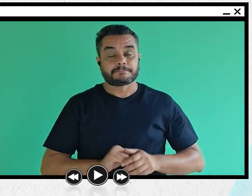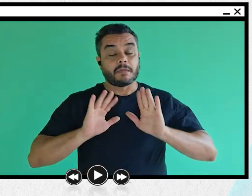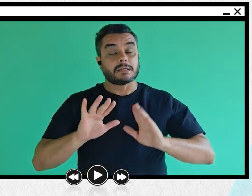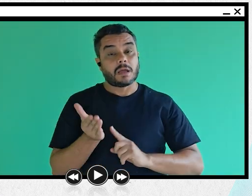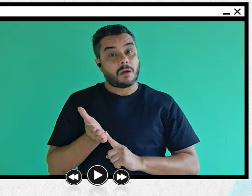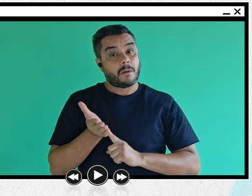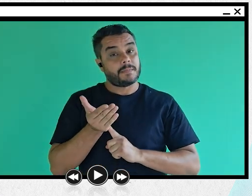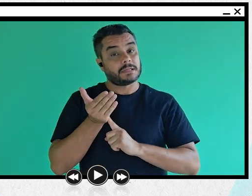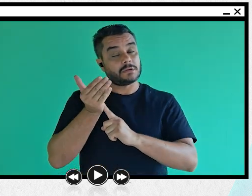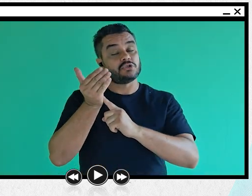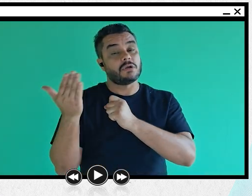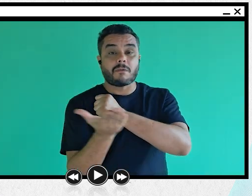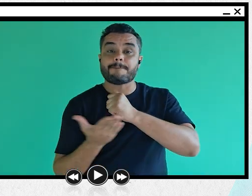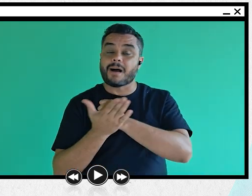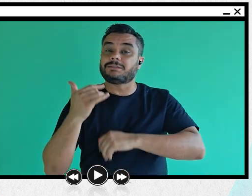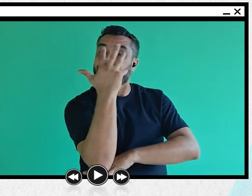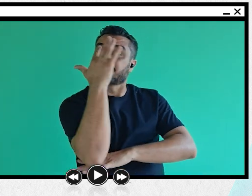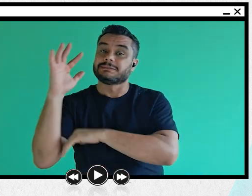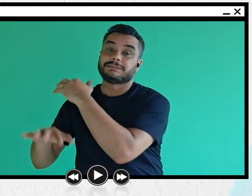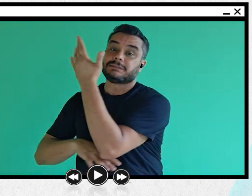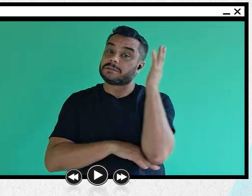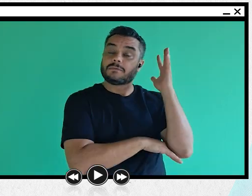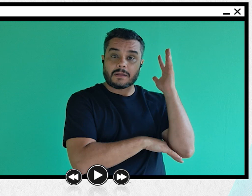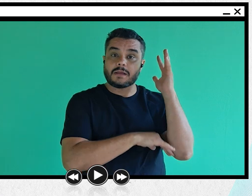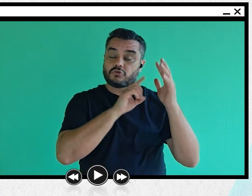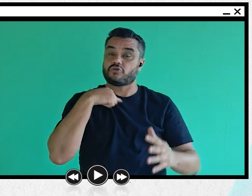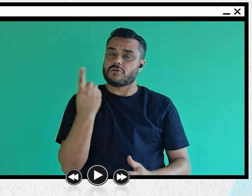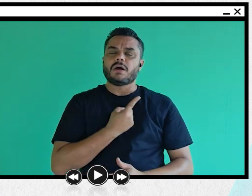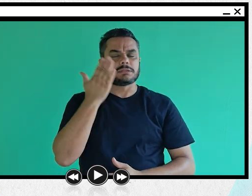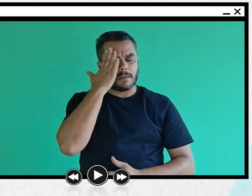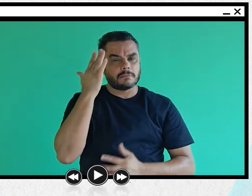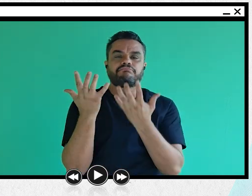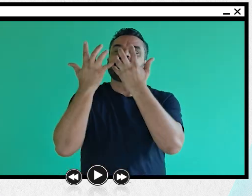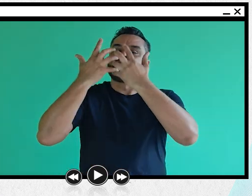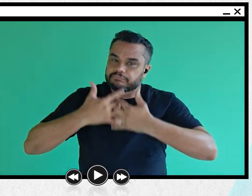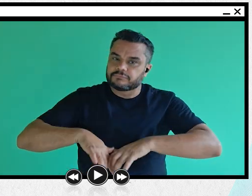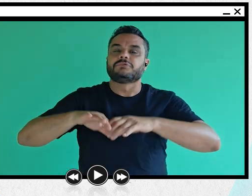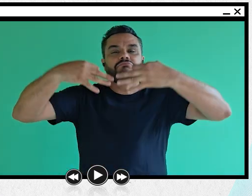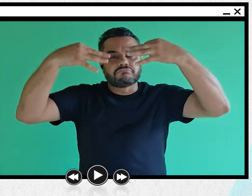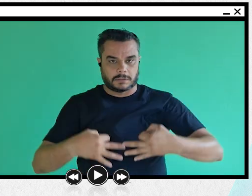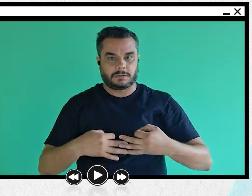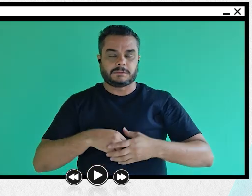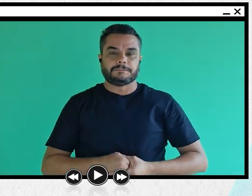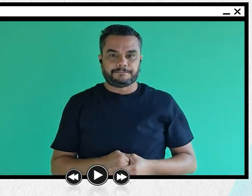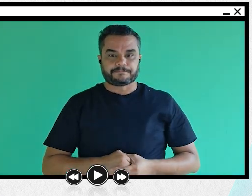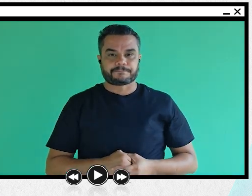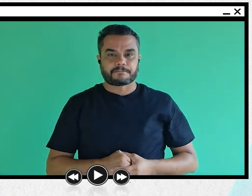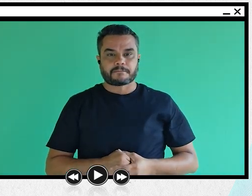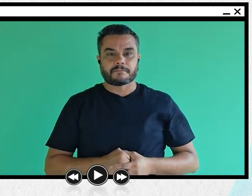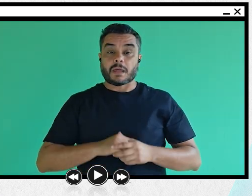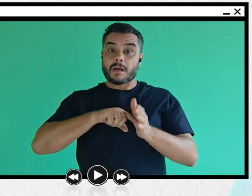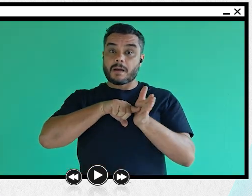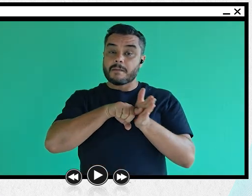Mas é uma tecnologia baseada na natureza, não é nada novo, é uma coisa que a gente sabe que funciona e funciona muito bem, desde que bem dimensionado.